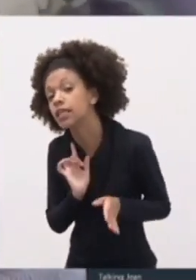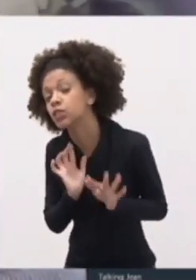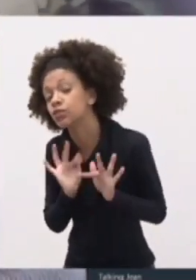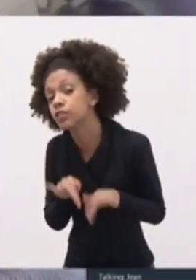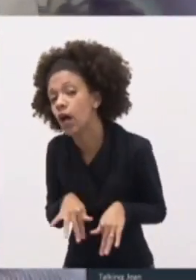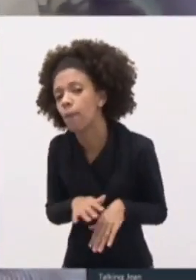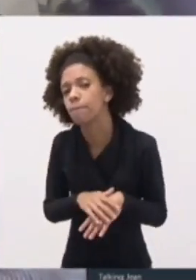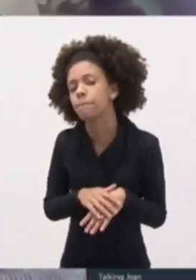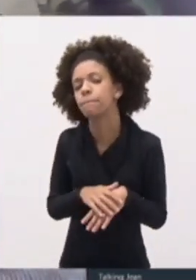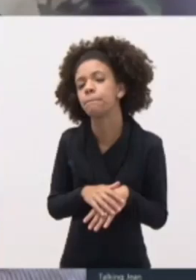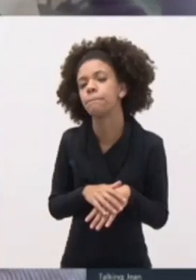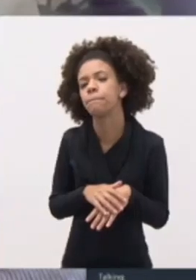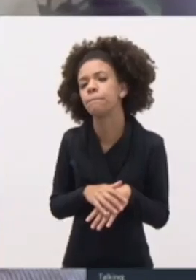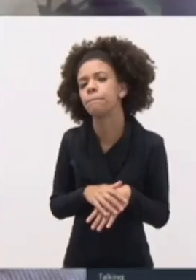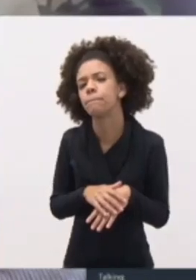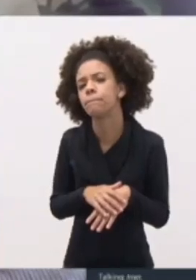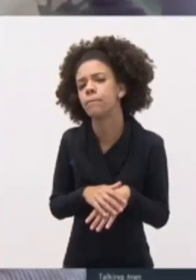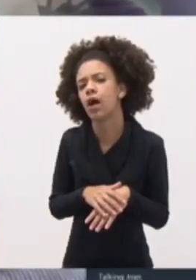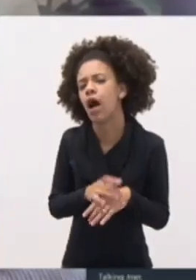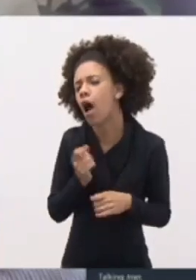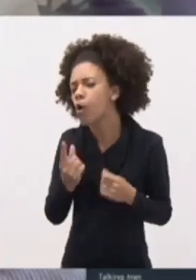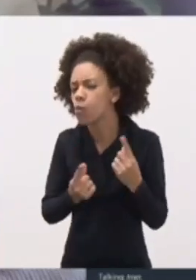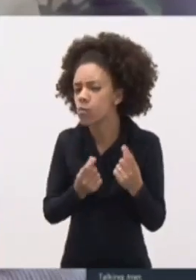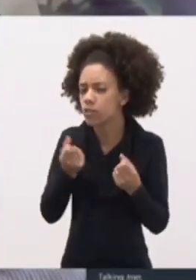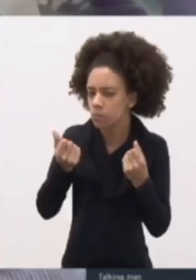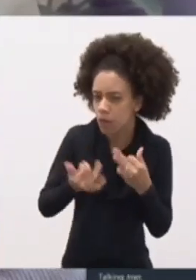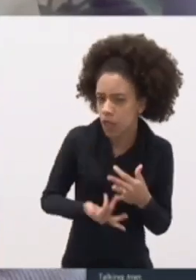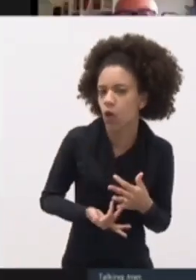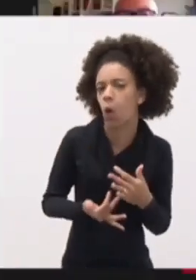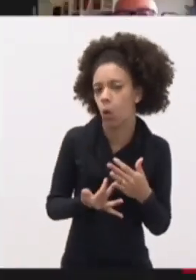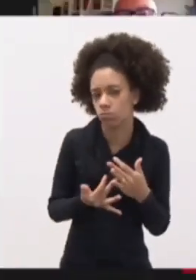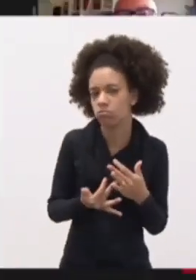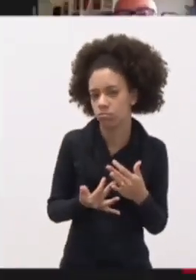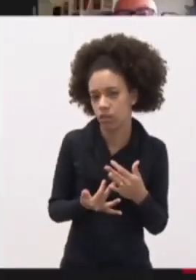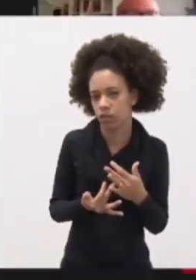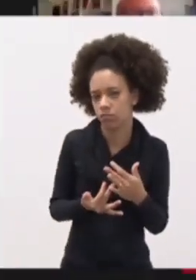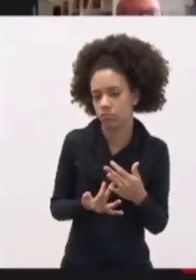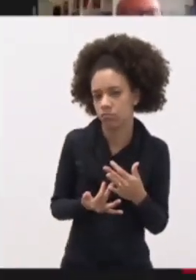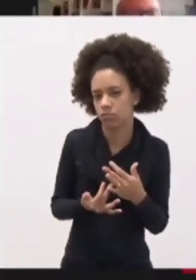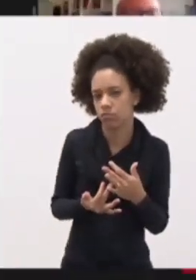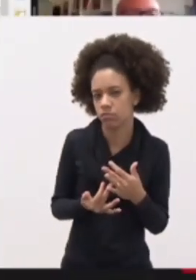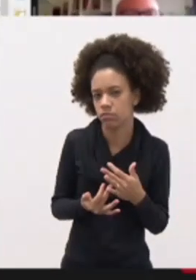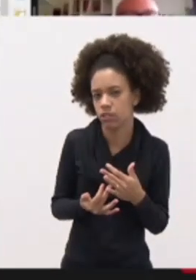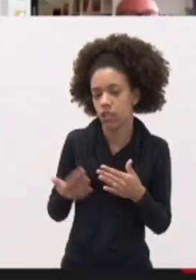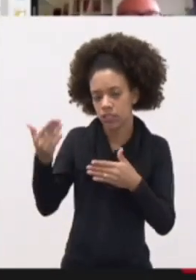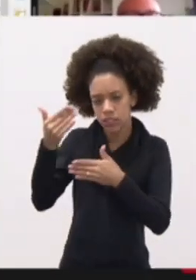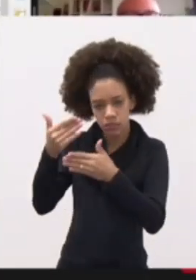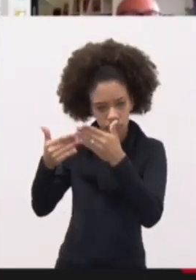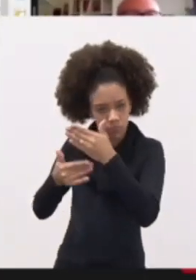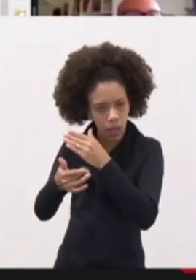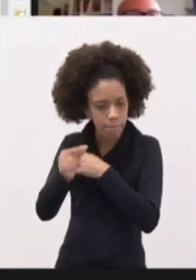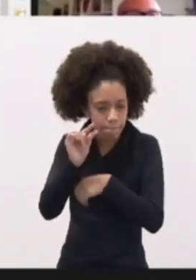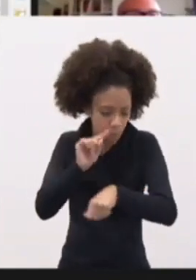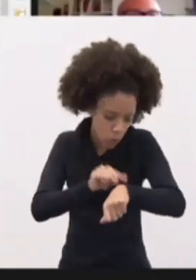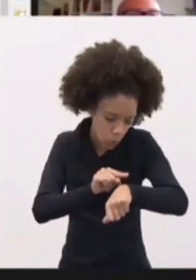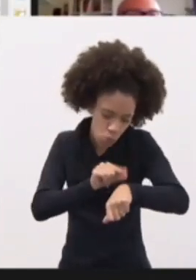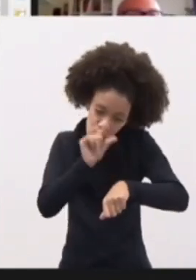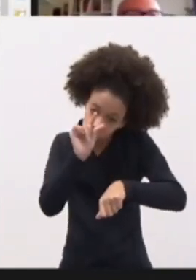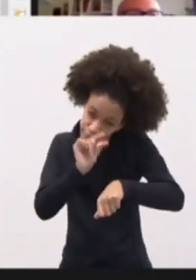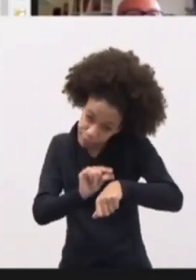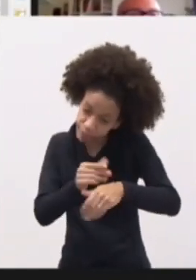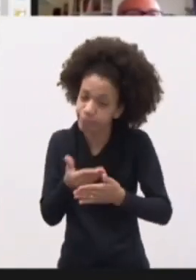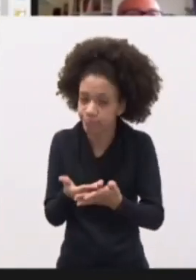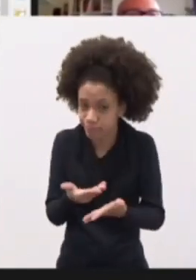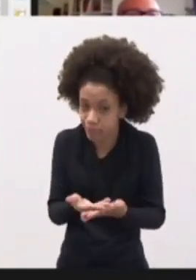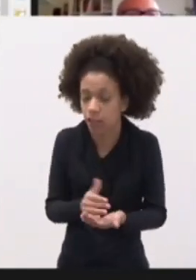eu vou relembrar algumas coisinhas que a gente falou nesse pouquíssimo tempo que tivemos de aula,